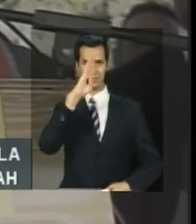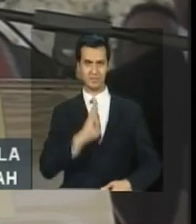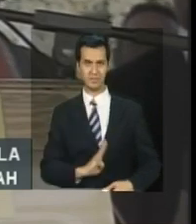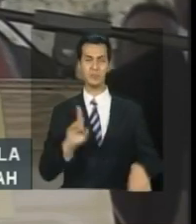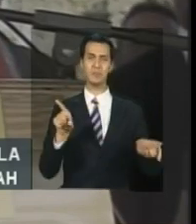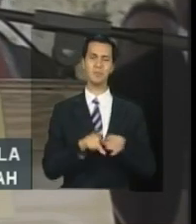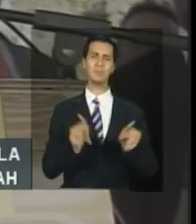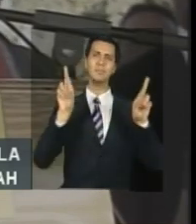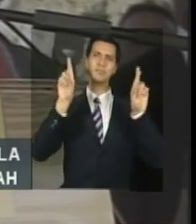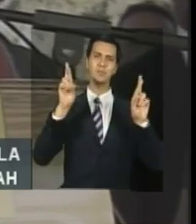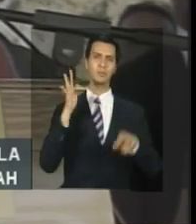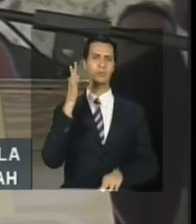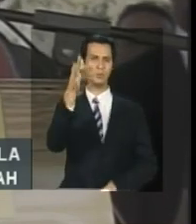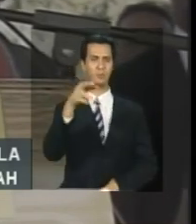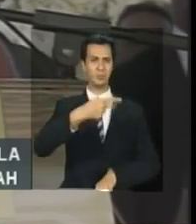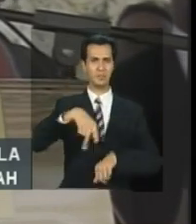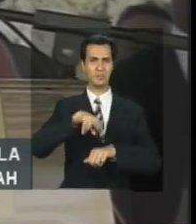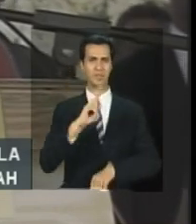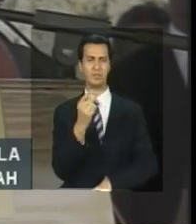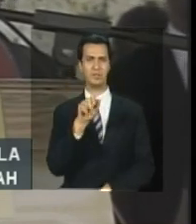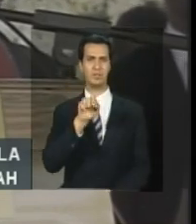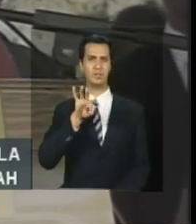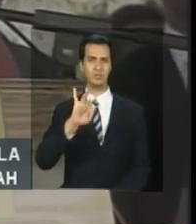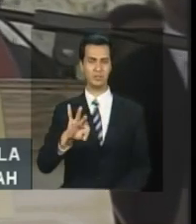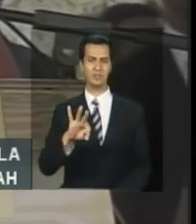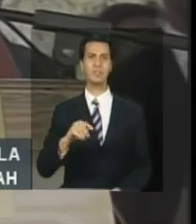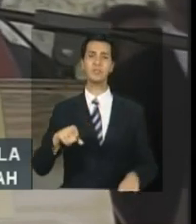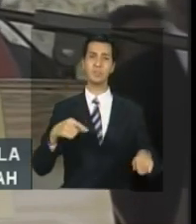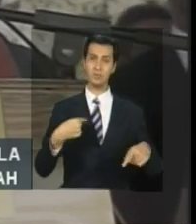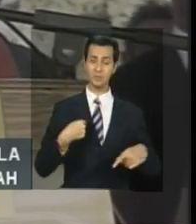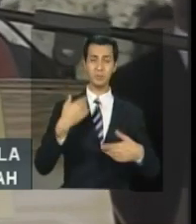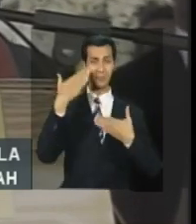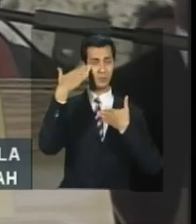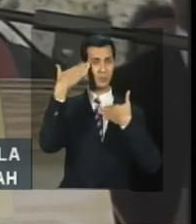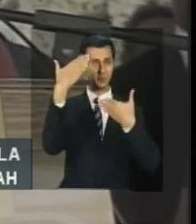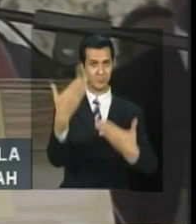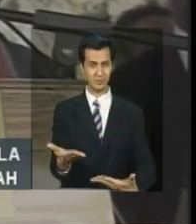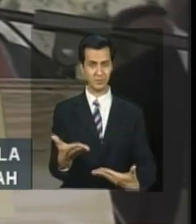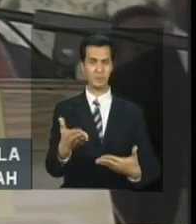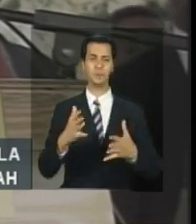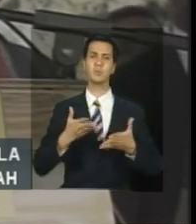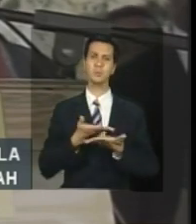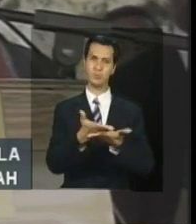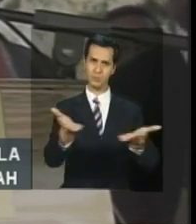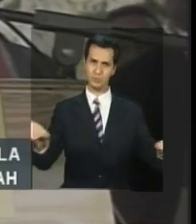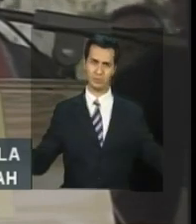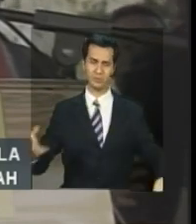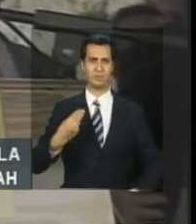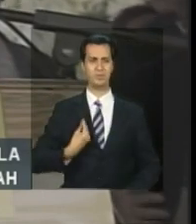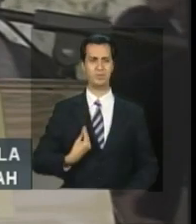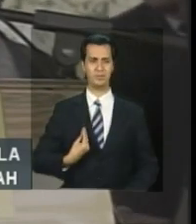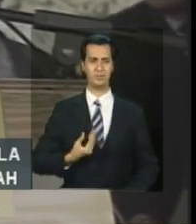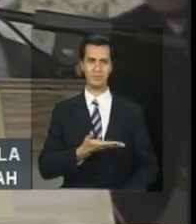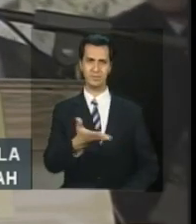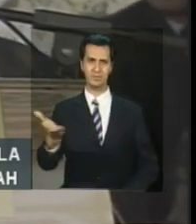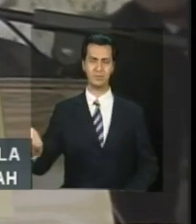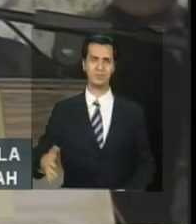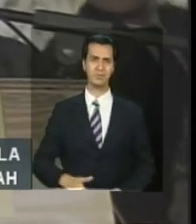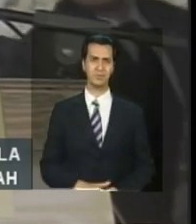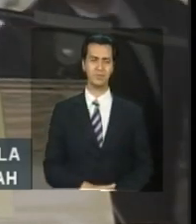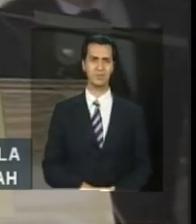otimismo quanto ao futuro do Haiti. Meus agradecimentos a todos aqui presentes.